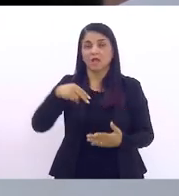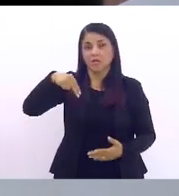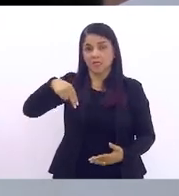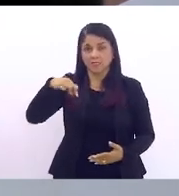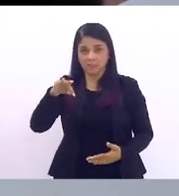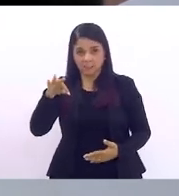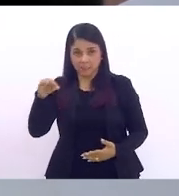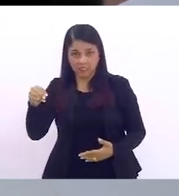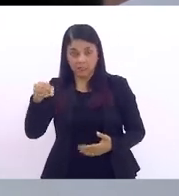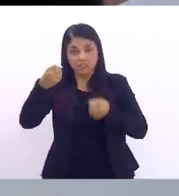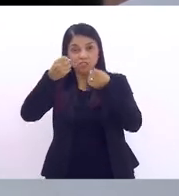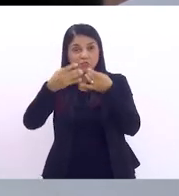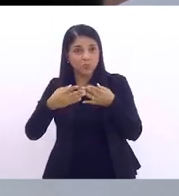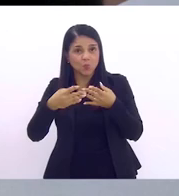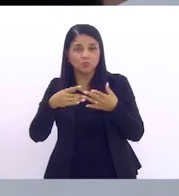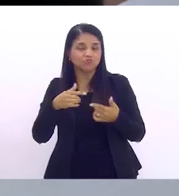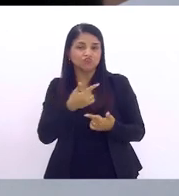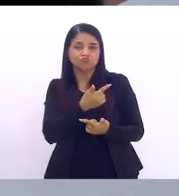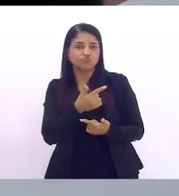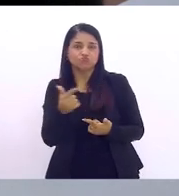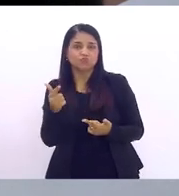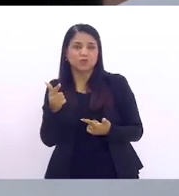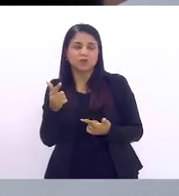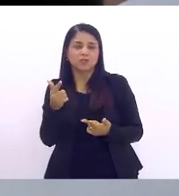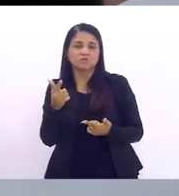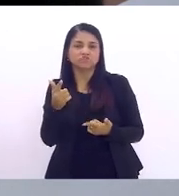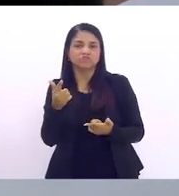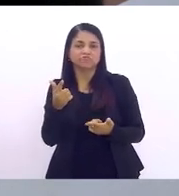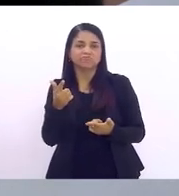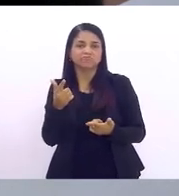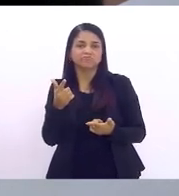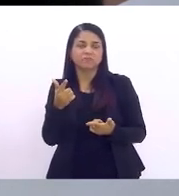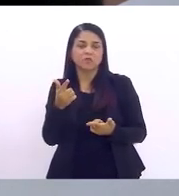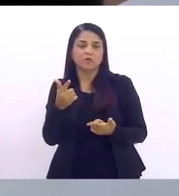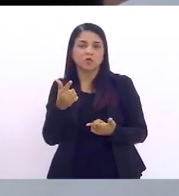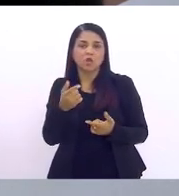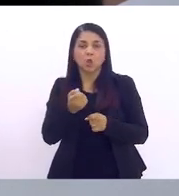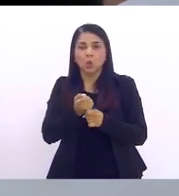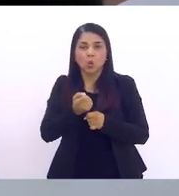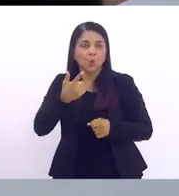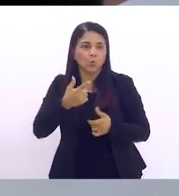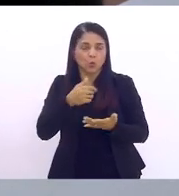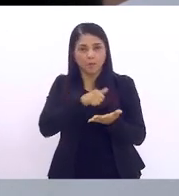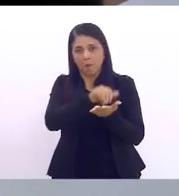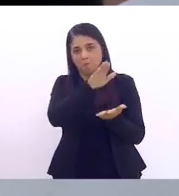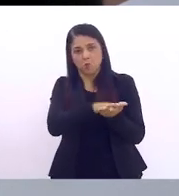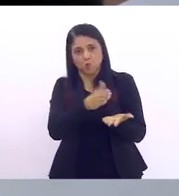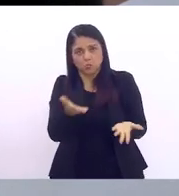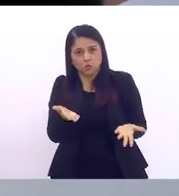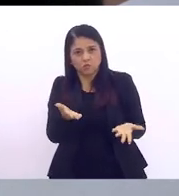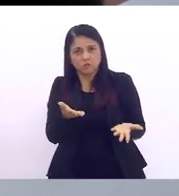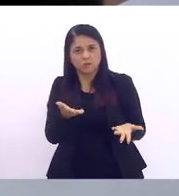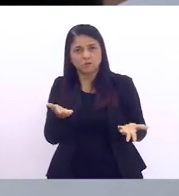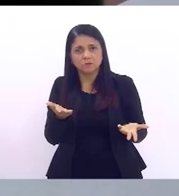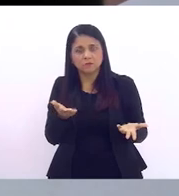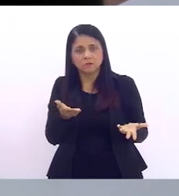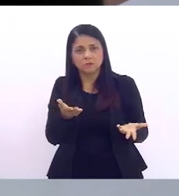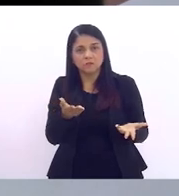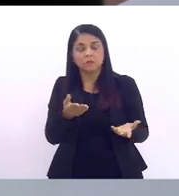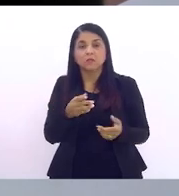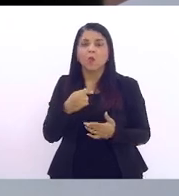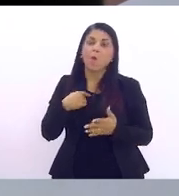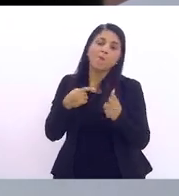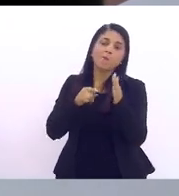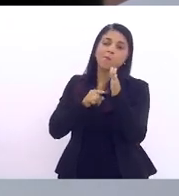não que não teria vantagem alguma para ela executar essa multa mas eu me pergunto quanto que a CCR